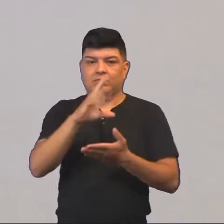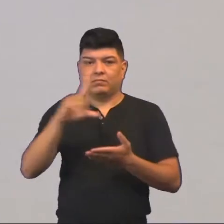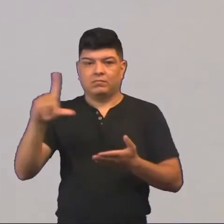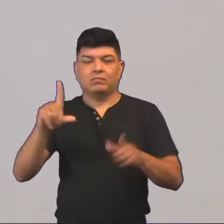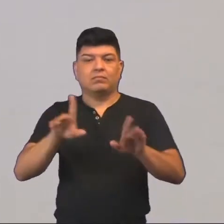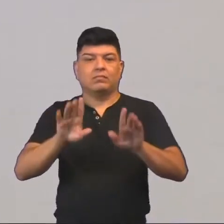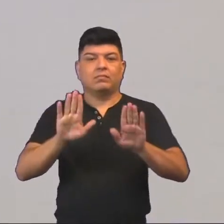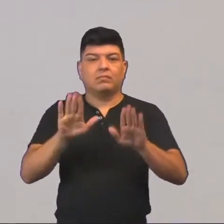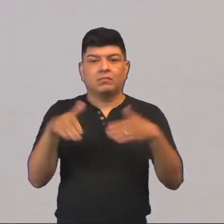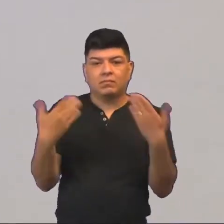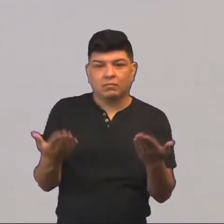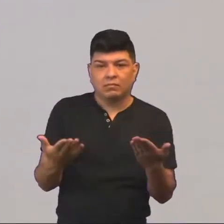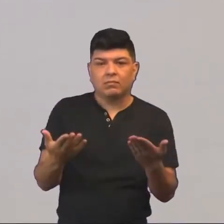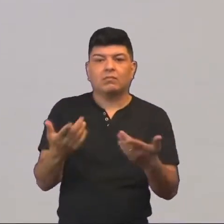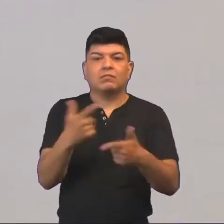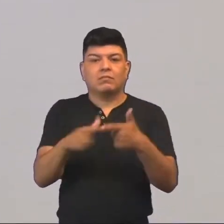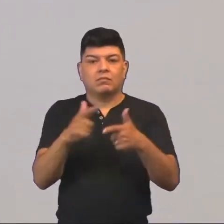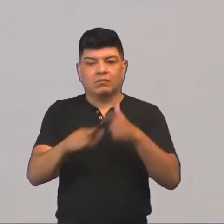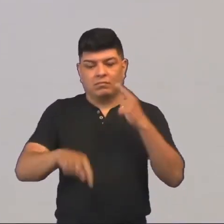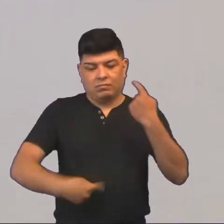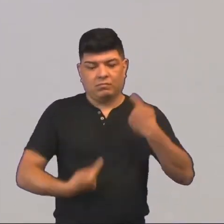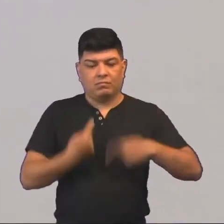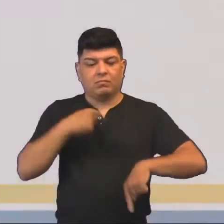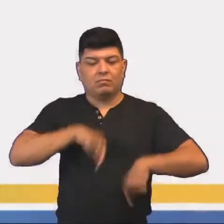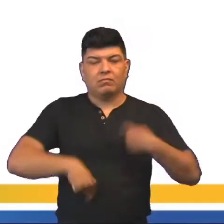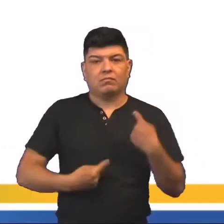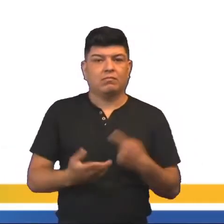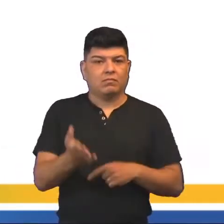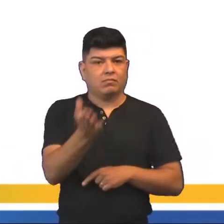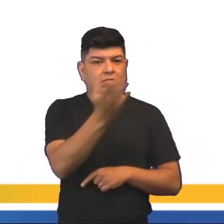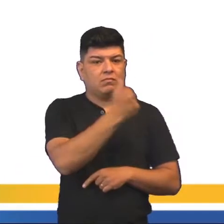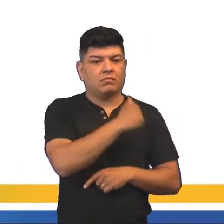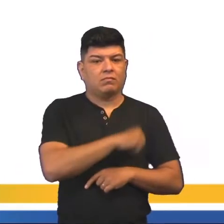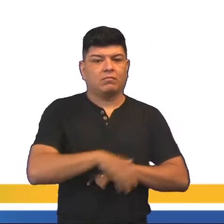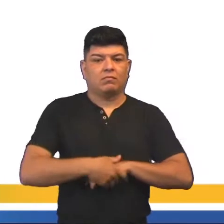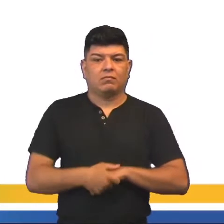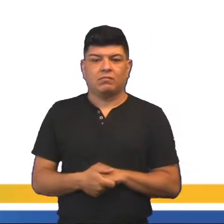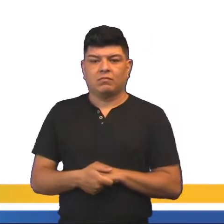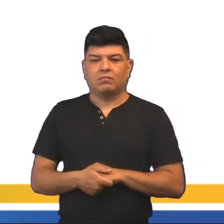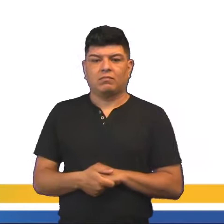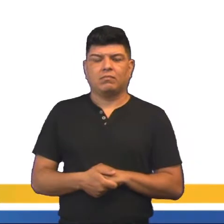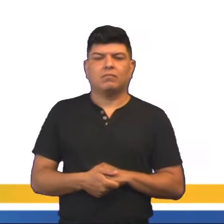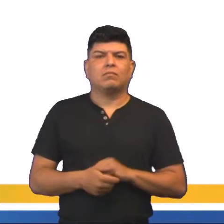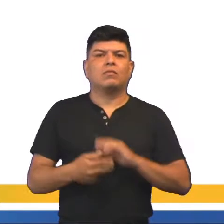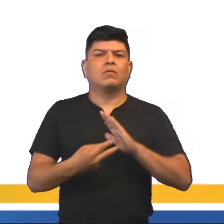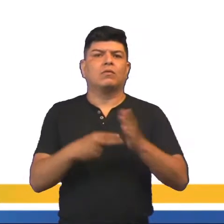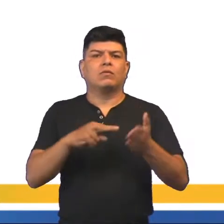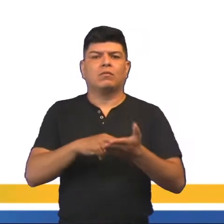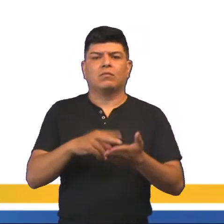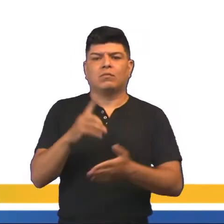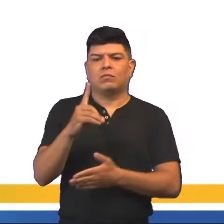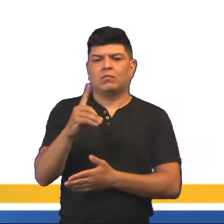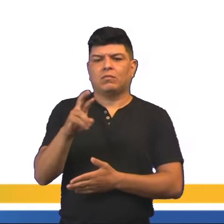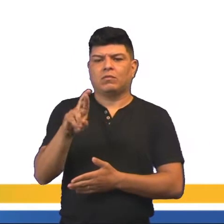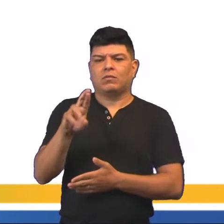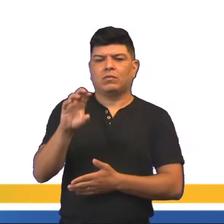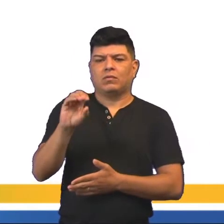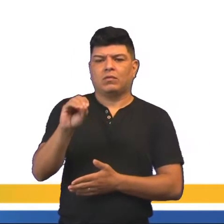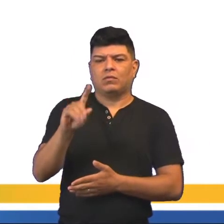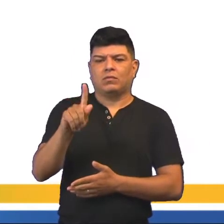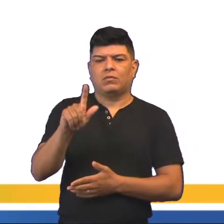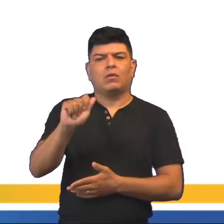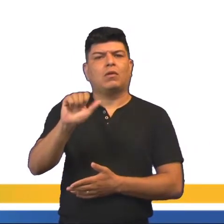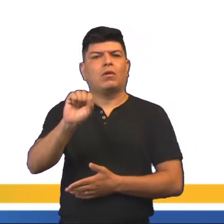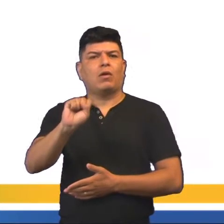classificação e quais são os seus efeitos no organismo. Vamos lá? Então, para a gente começar, nós vamos ter primeiro aí